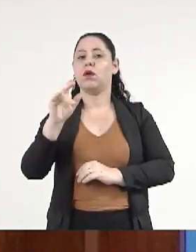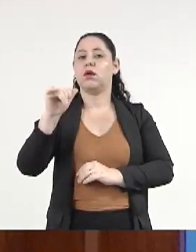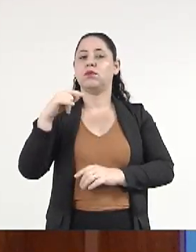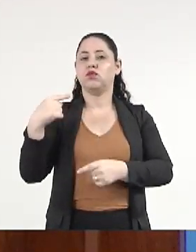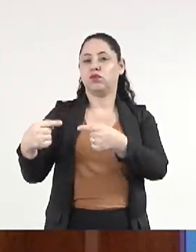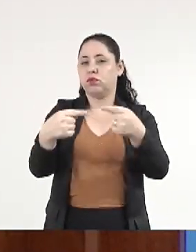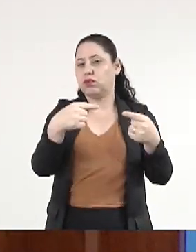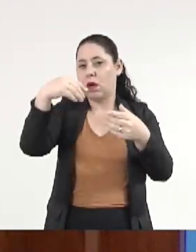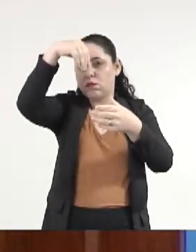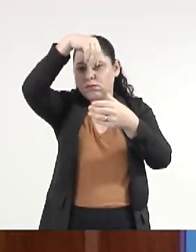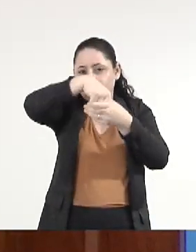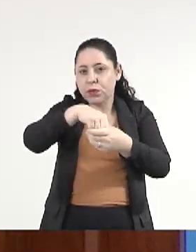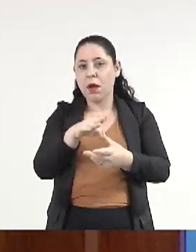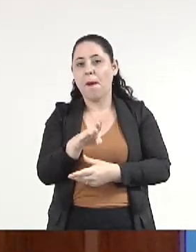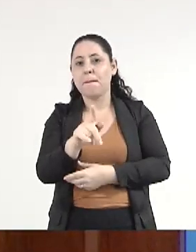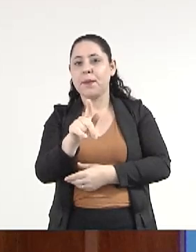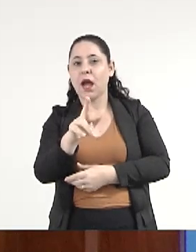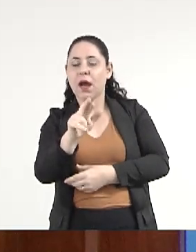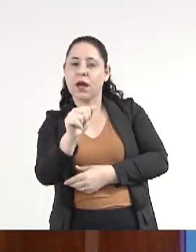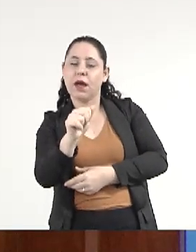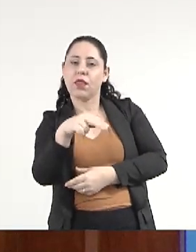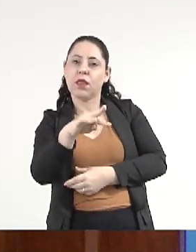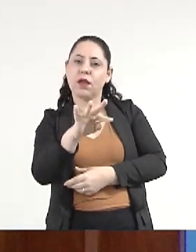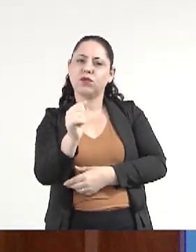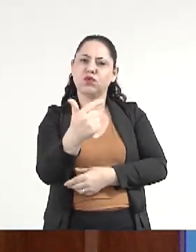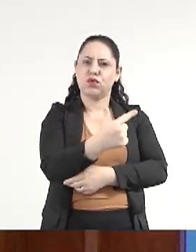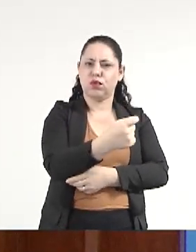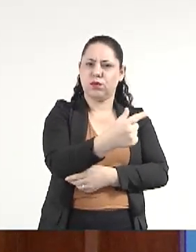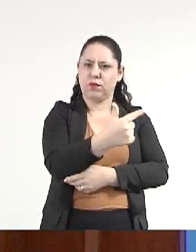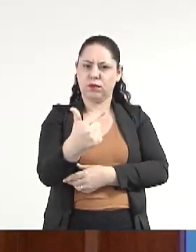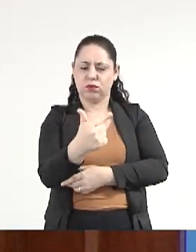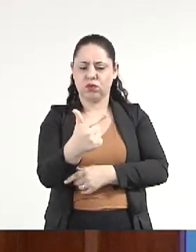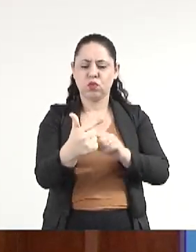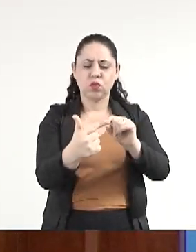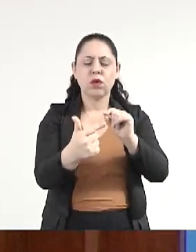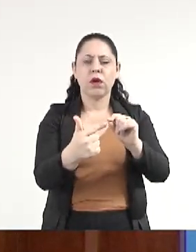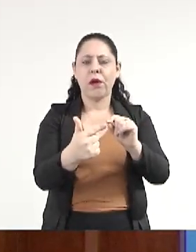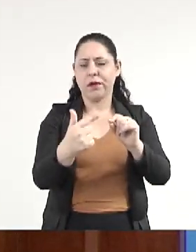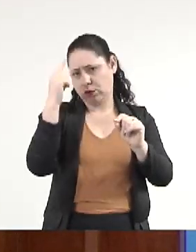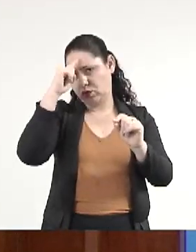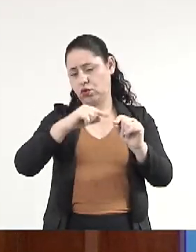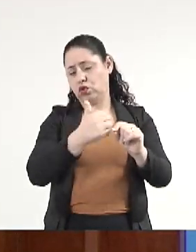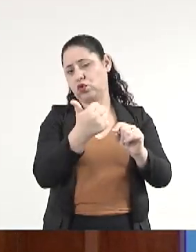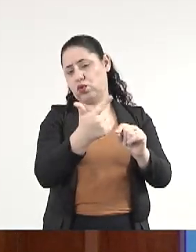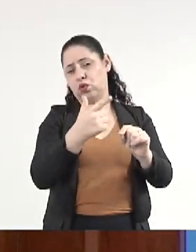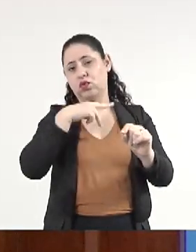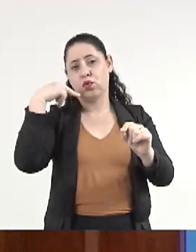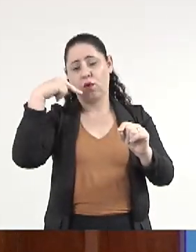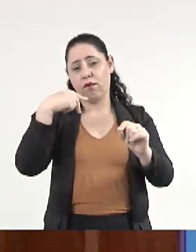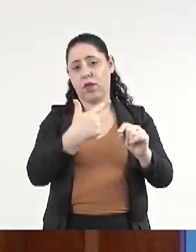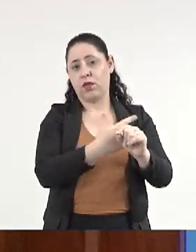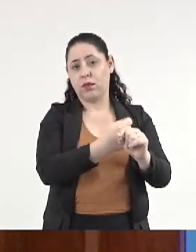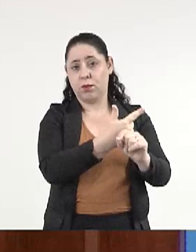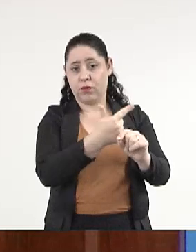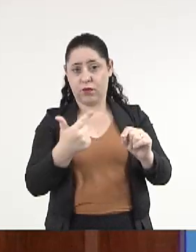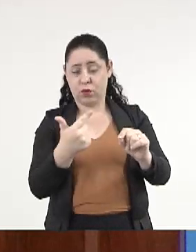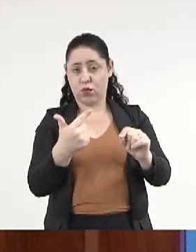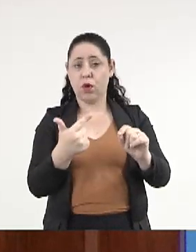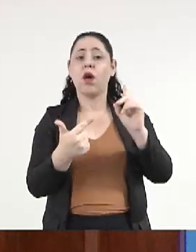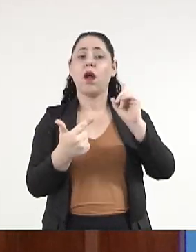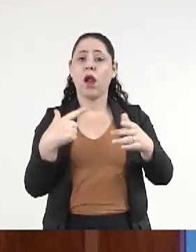discutido na casa de Braga Neto em 2022. Encontro ocorrido no dia 12 de novembro de 2022